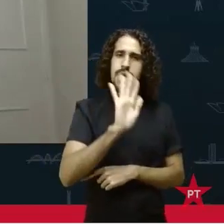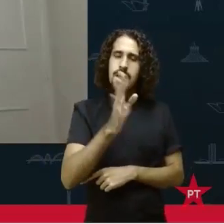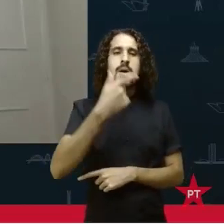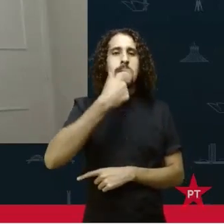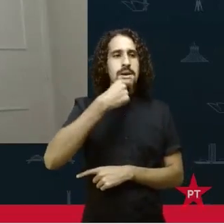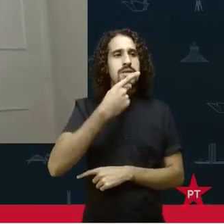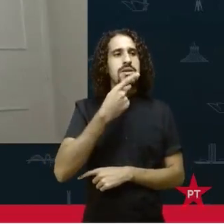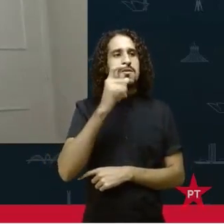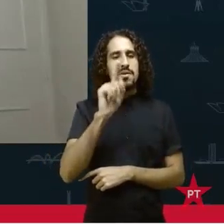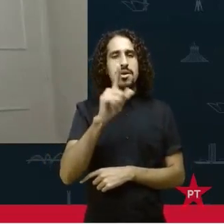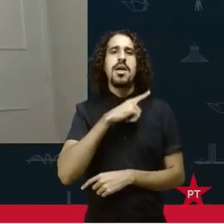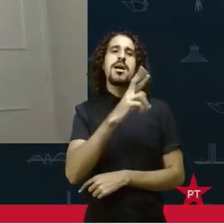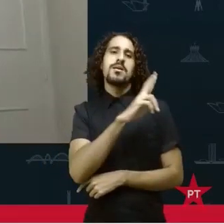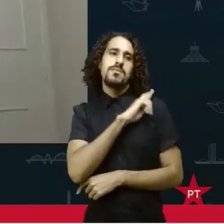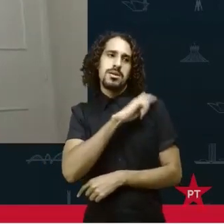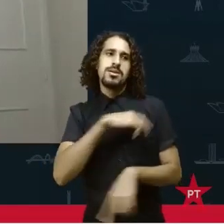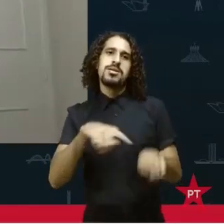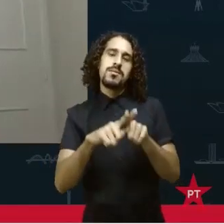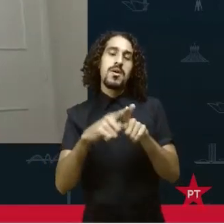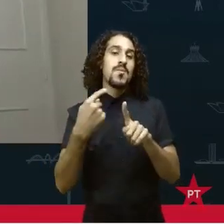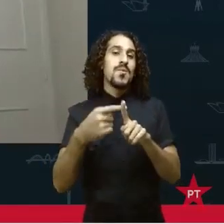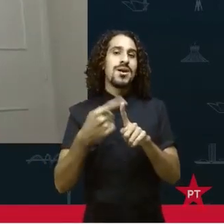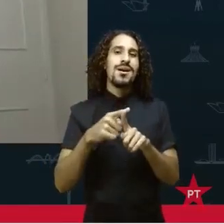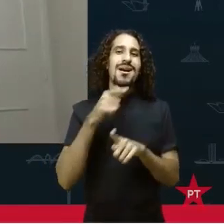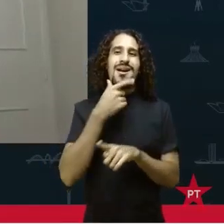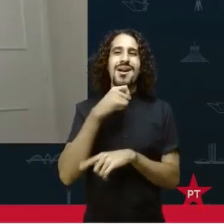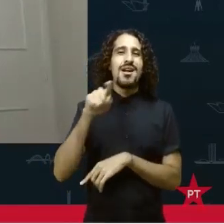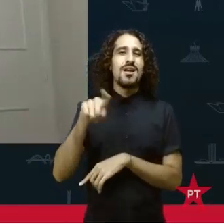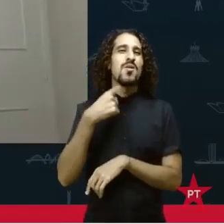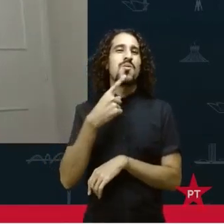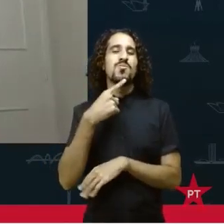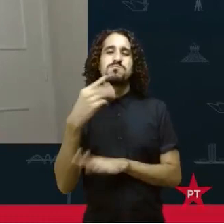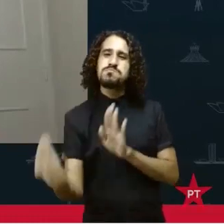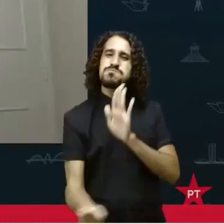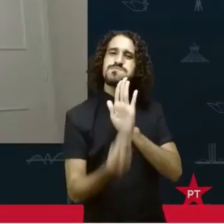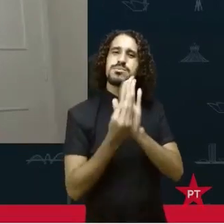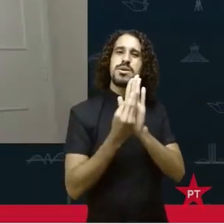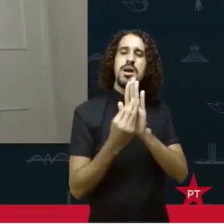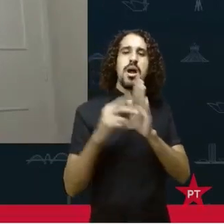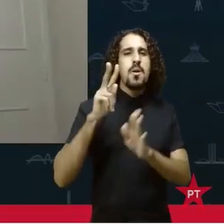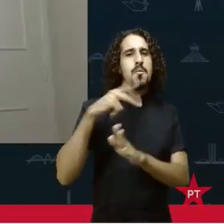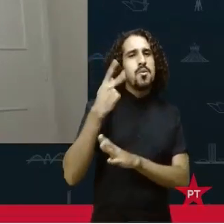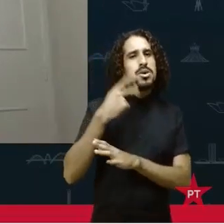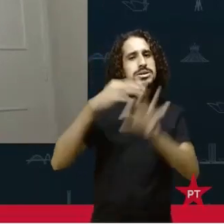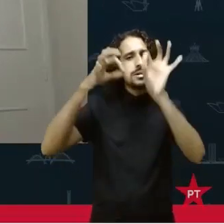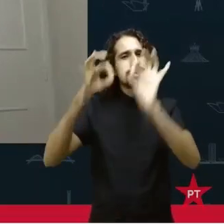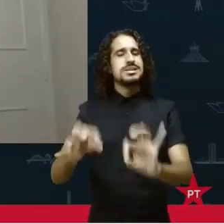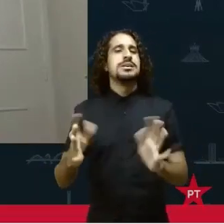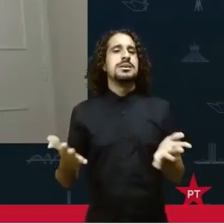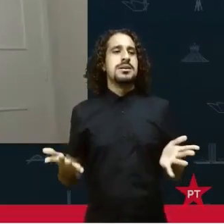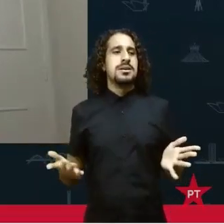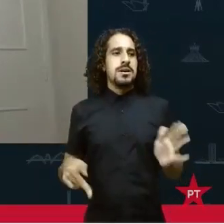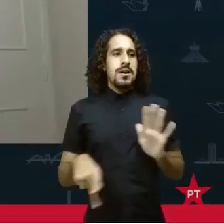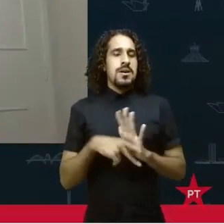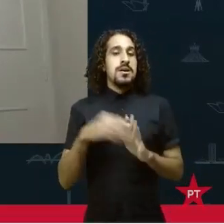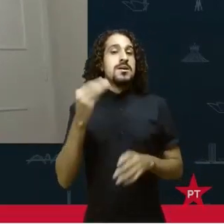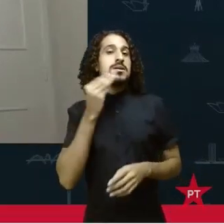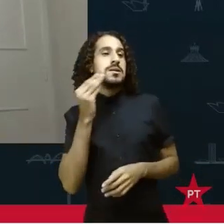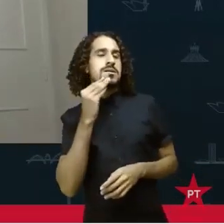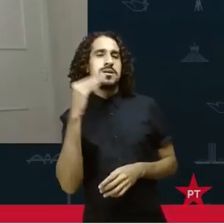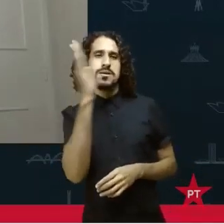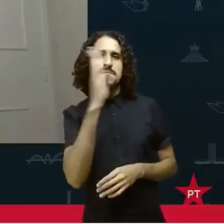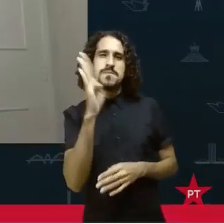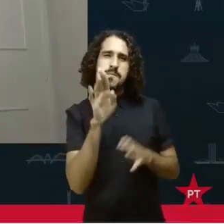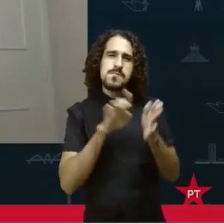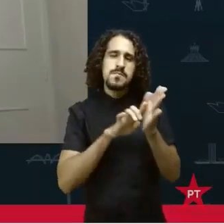teve responsabilidade na medida em que não conseguiu implementar uma política de testagem no